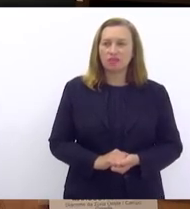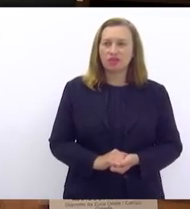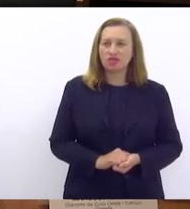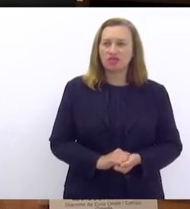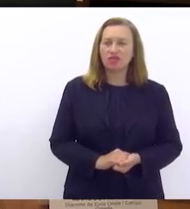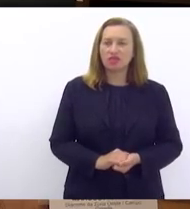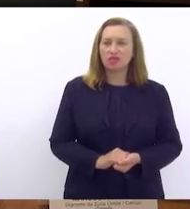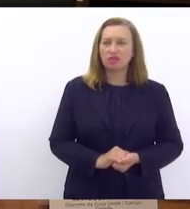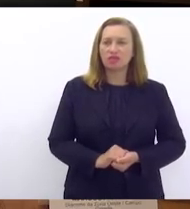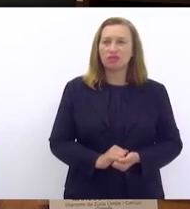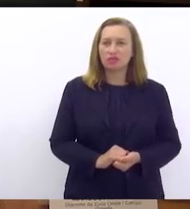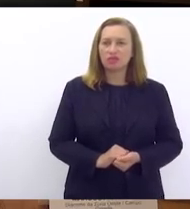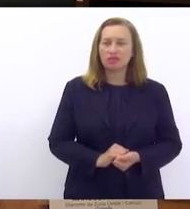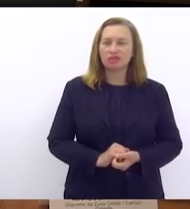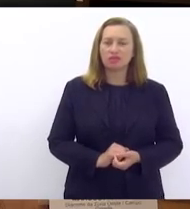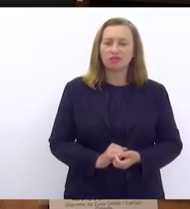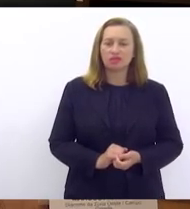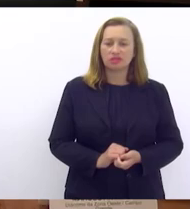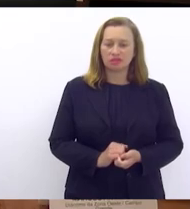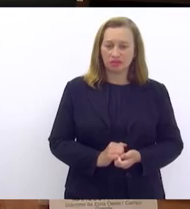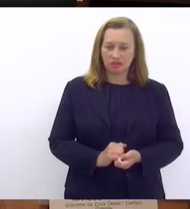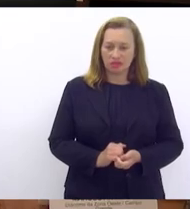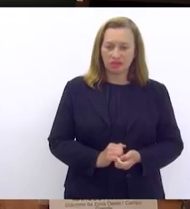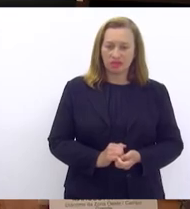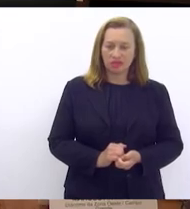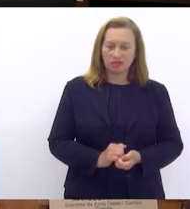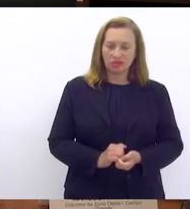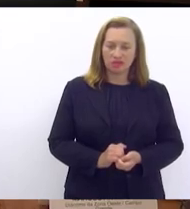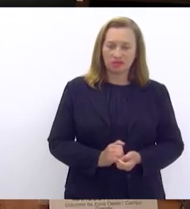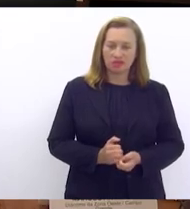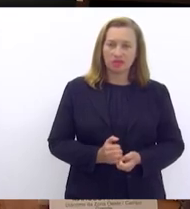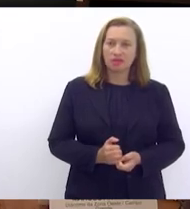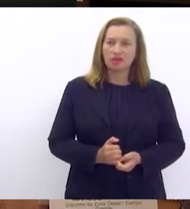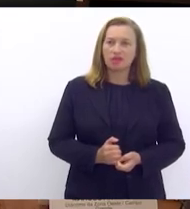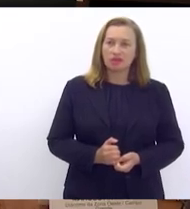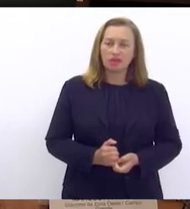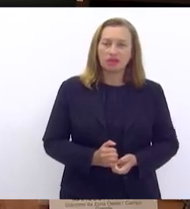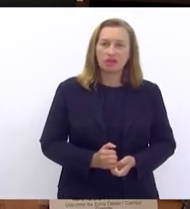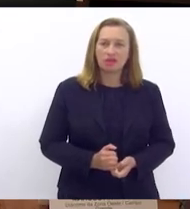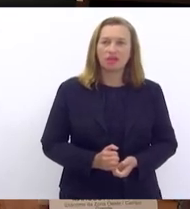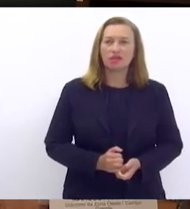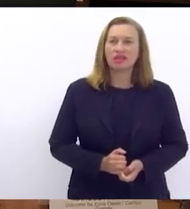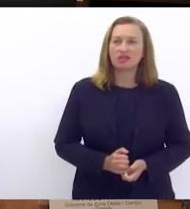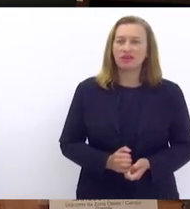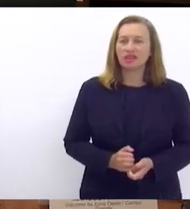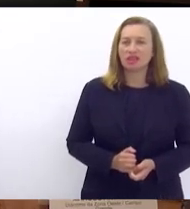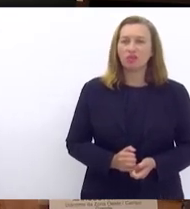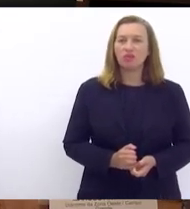Enche-me, Senhor.